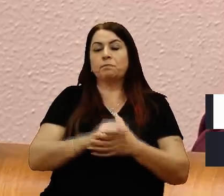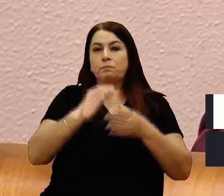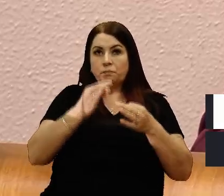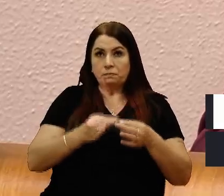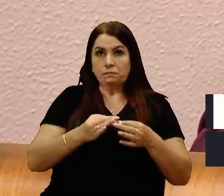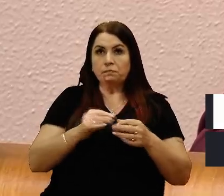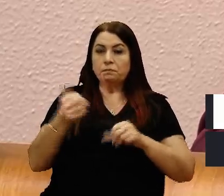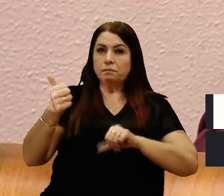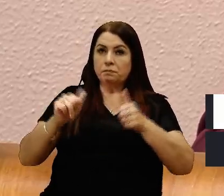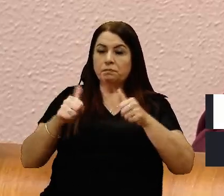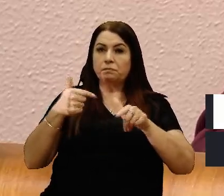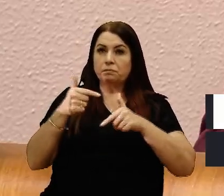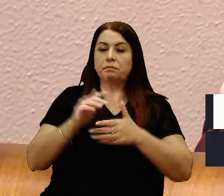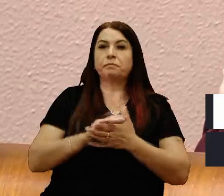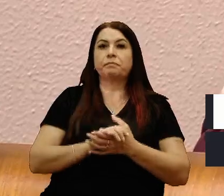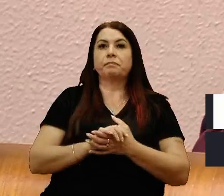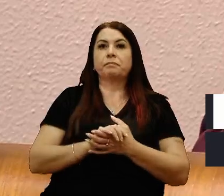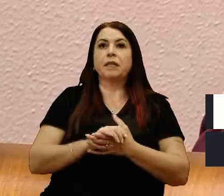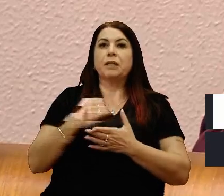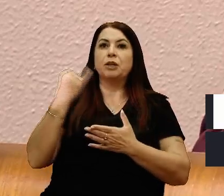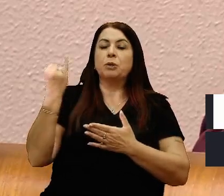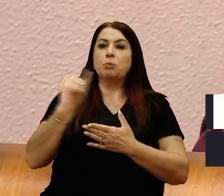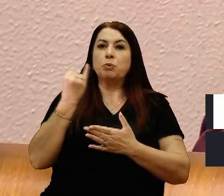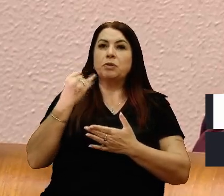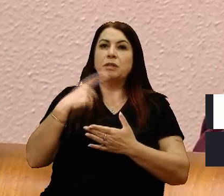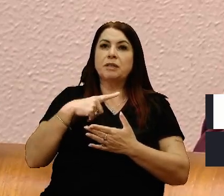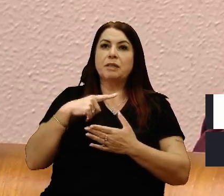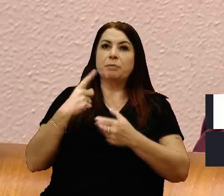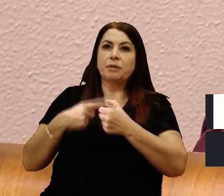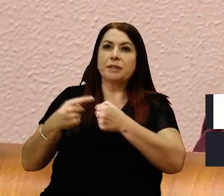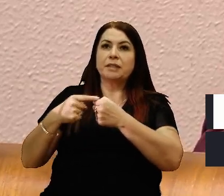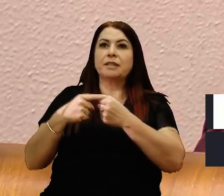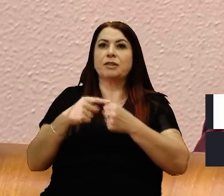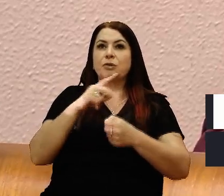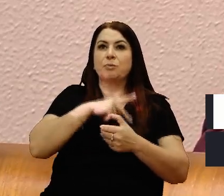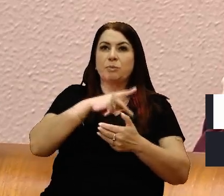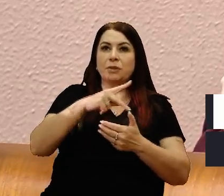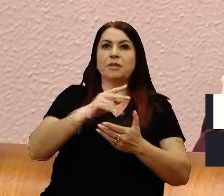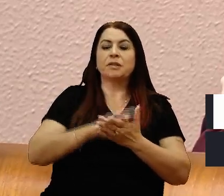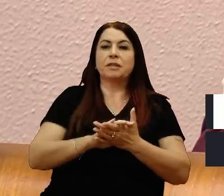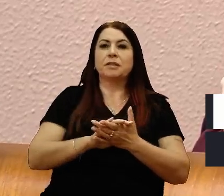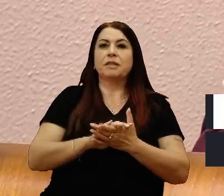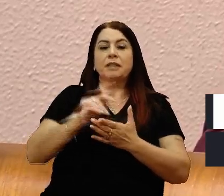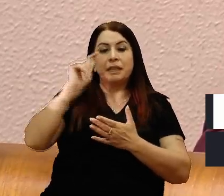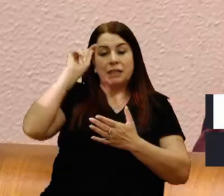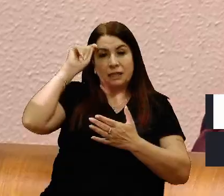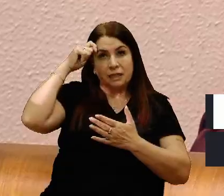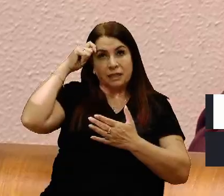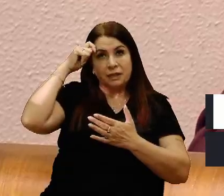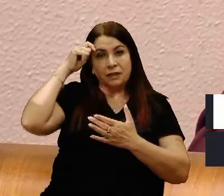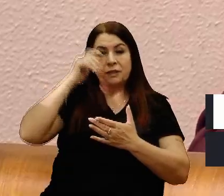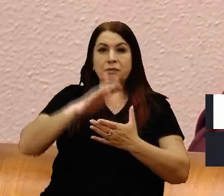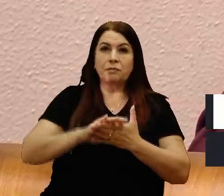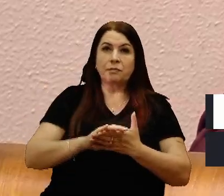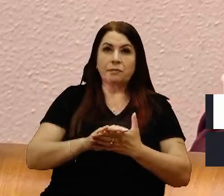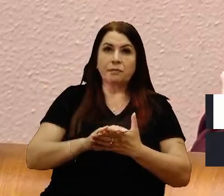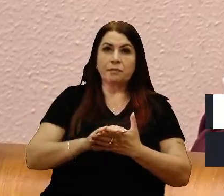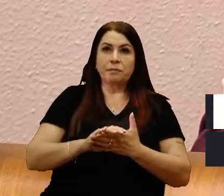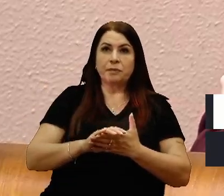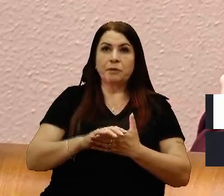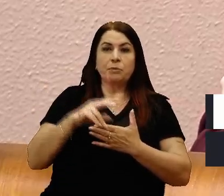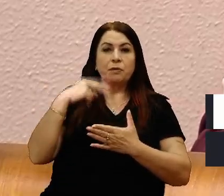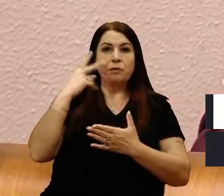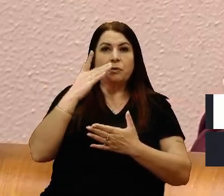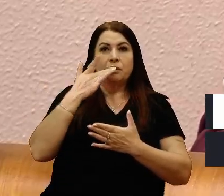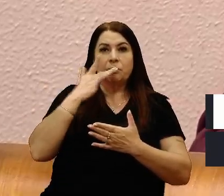certeza da qualidade do seu trabalho, né? Da importância que o senhor tem para a nossa cidade como um presidente, né? Negro, sou uma vereadora branca,